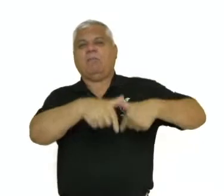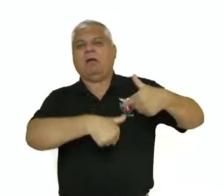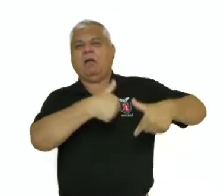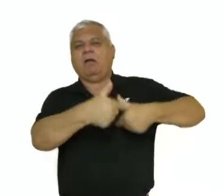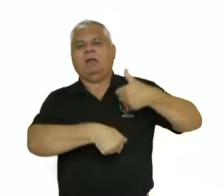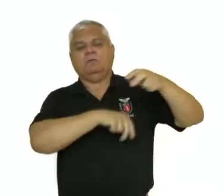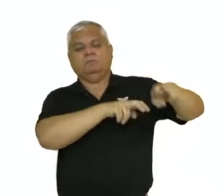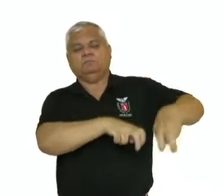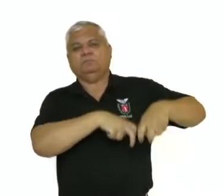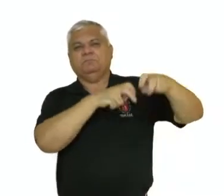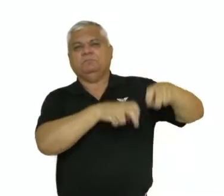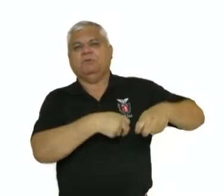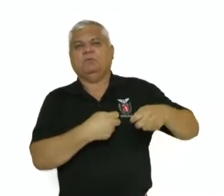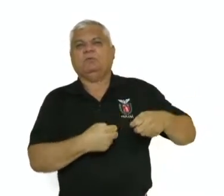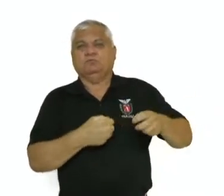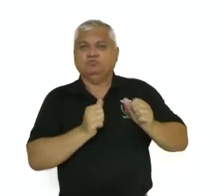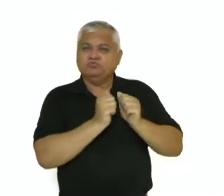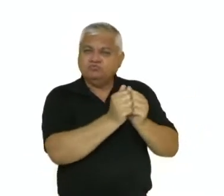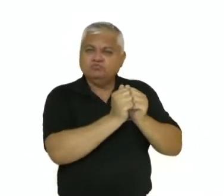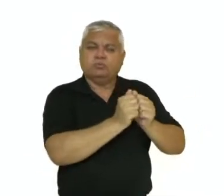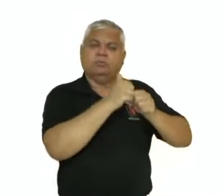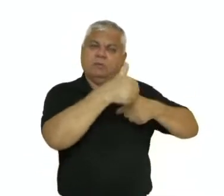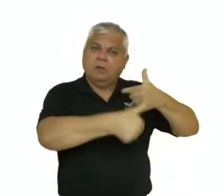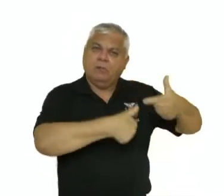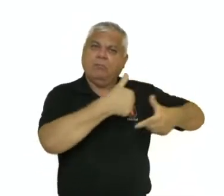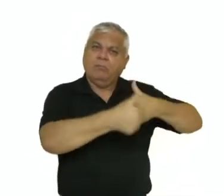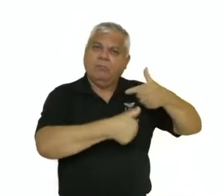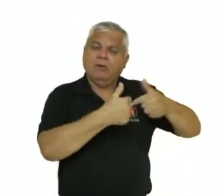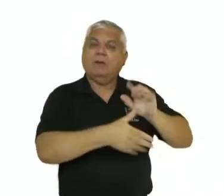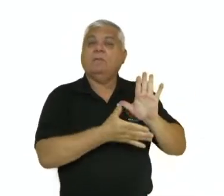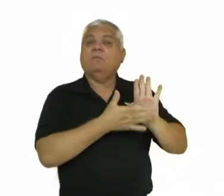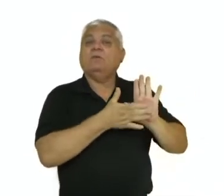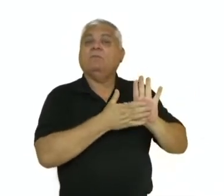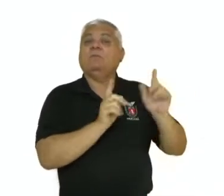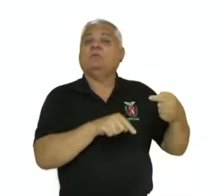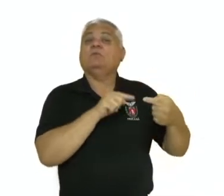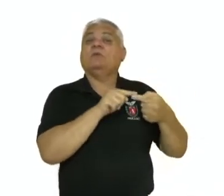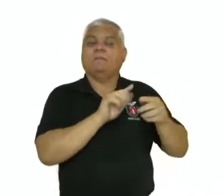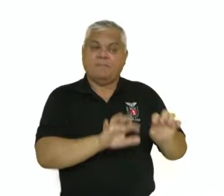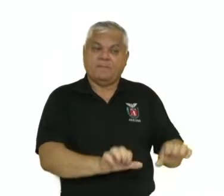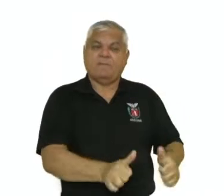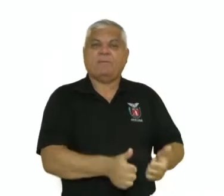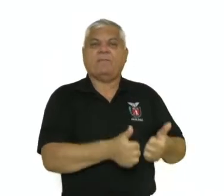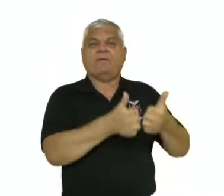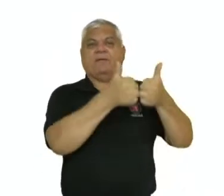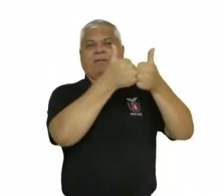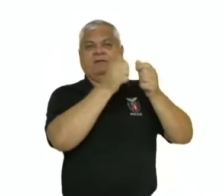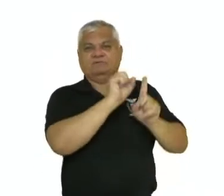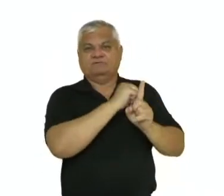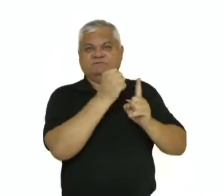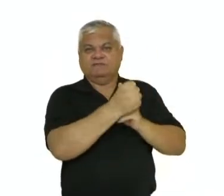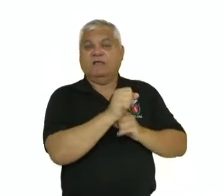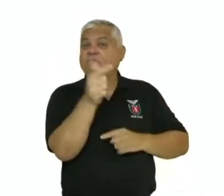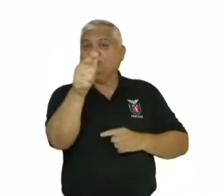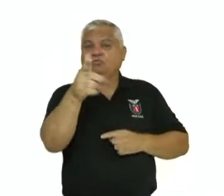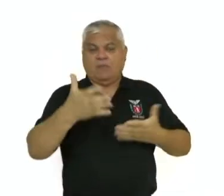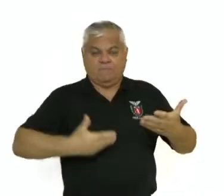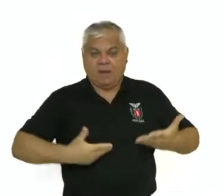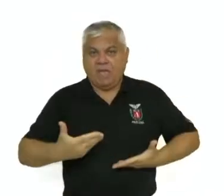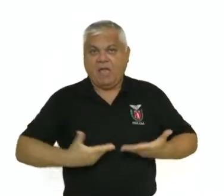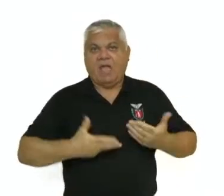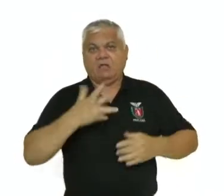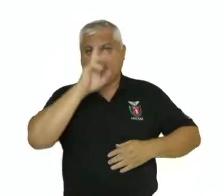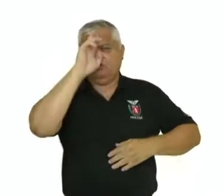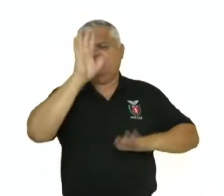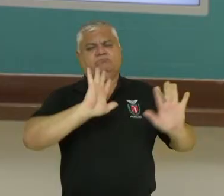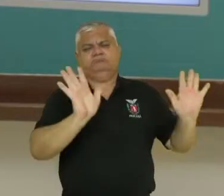em conjunto e com o mesmo propósito, melhorar a sociedade. Por isso não existiam empregados e nem